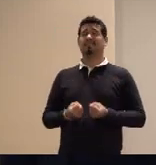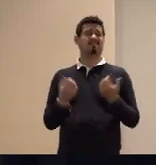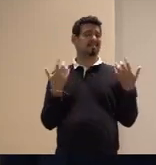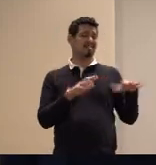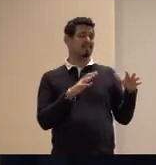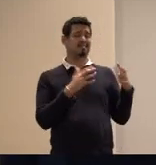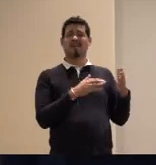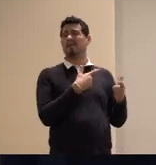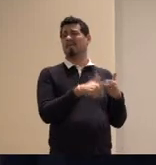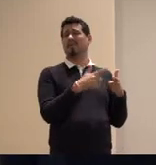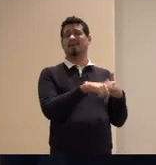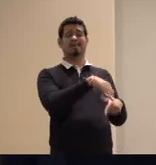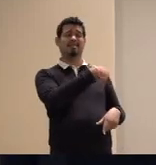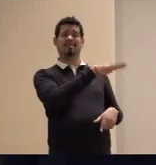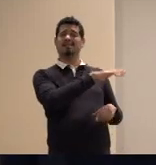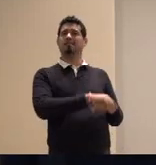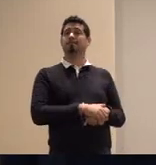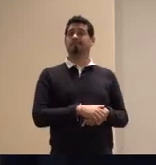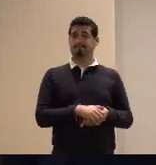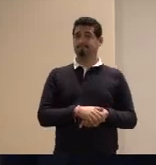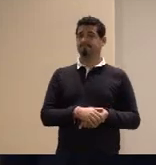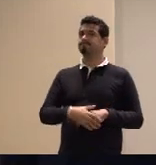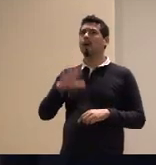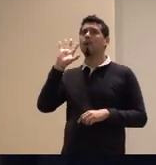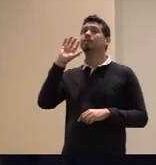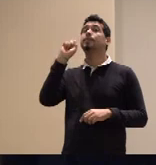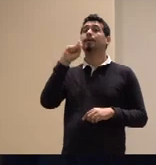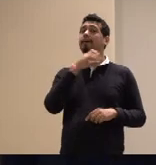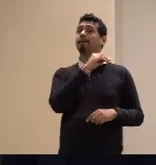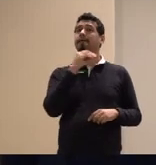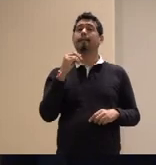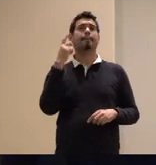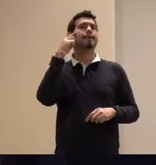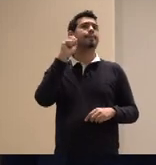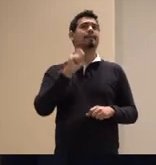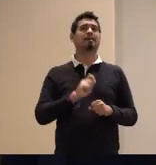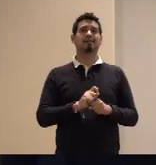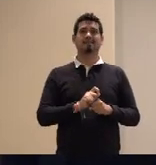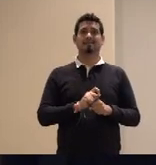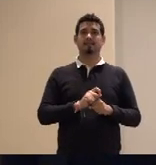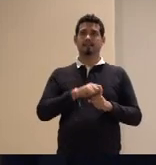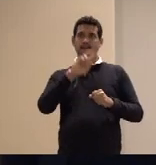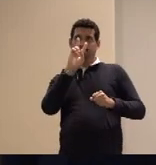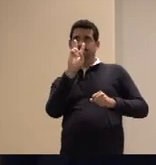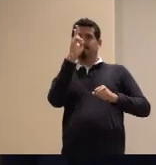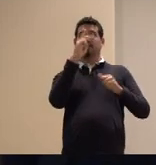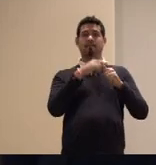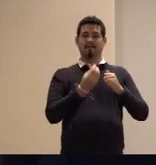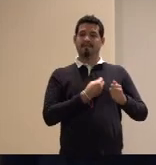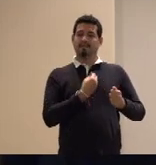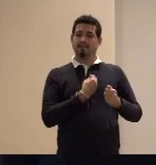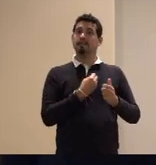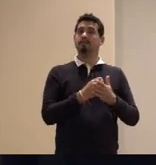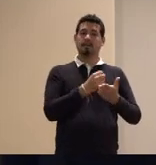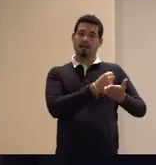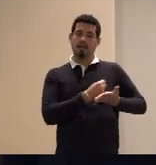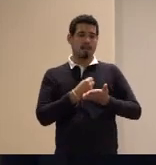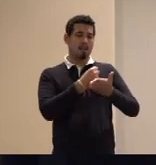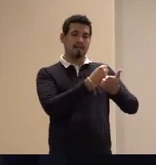problema dele. O que que acontece com esse adolescente? Ele é transformado em uma medida de proteção e ele é